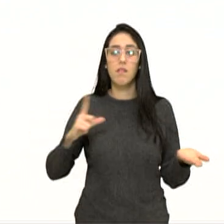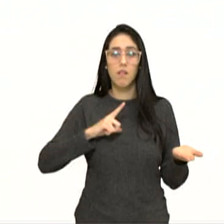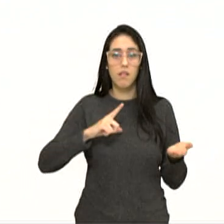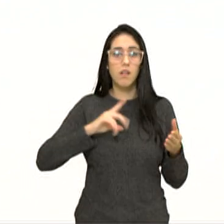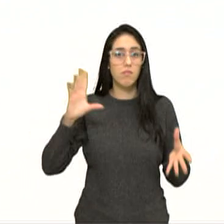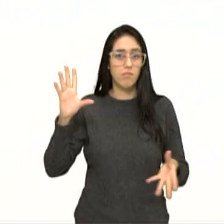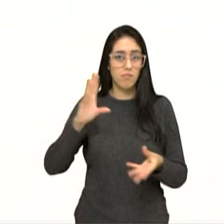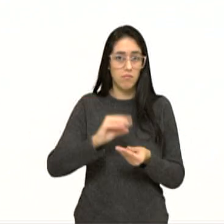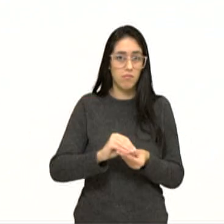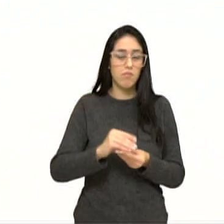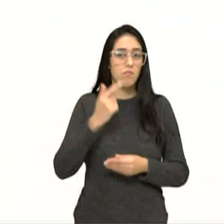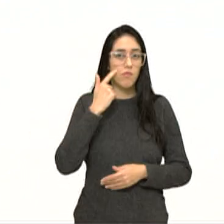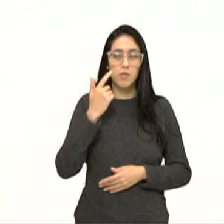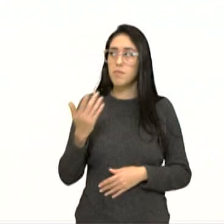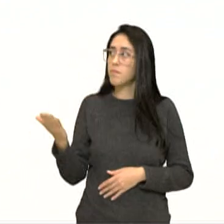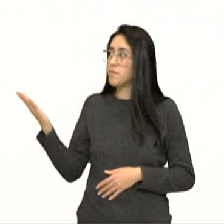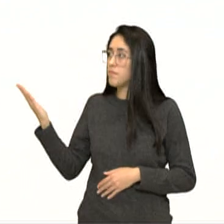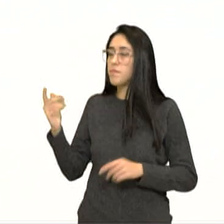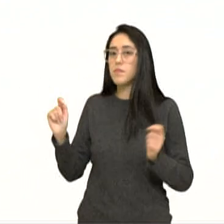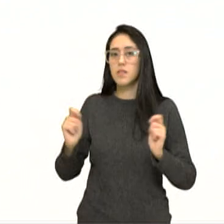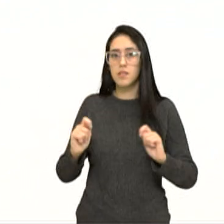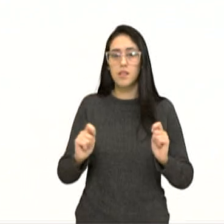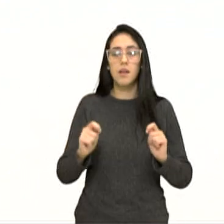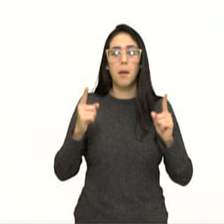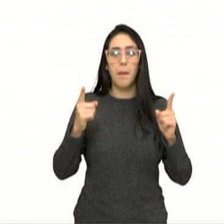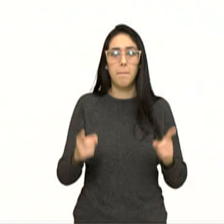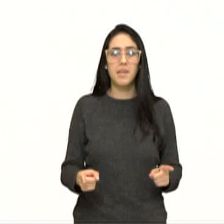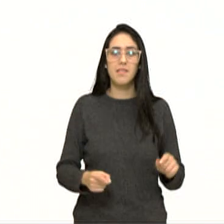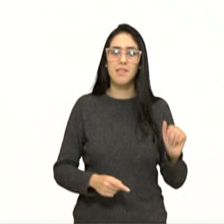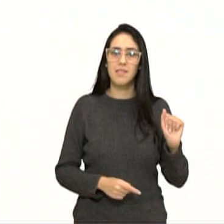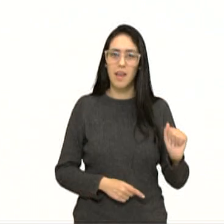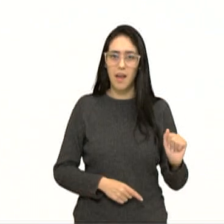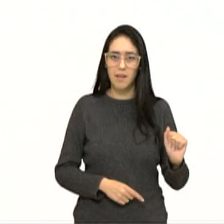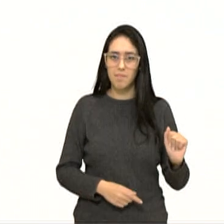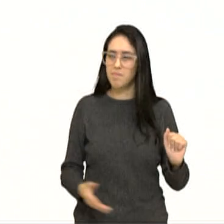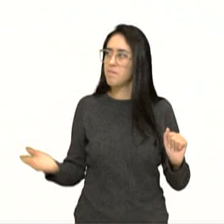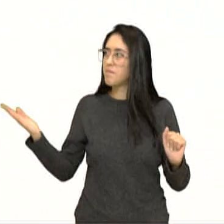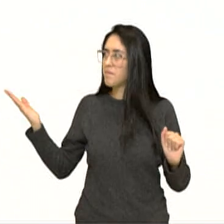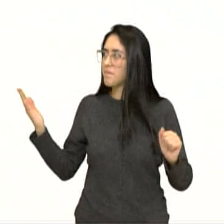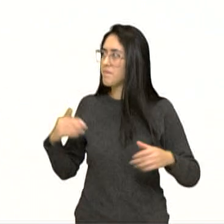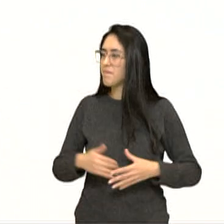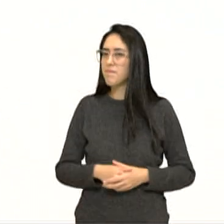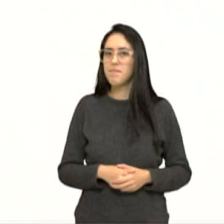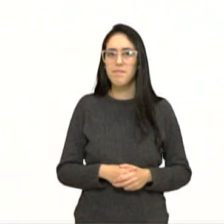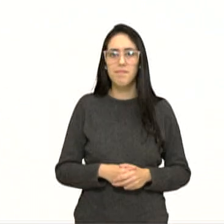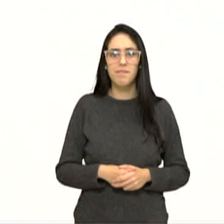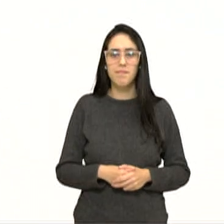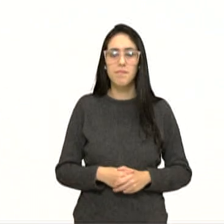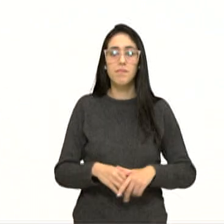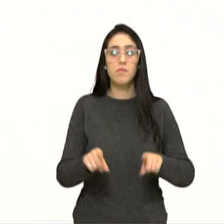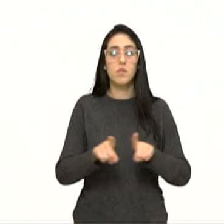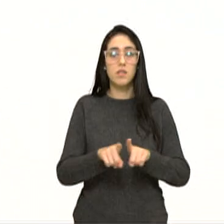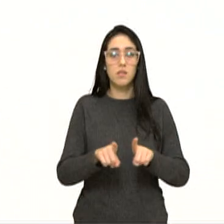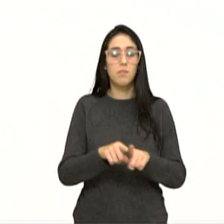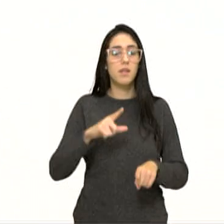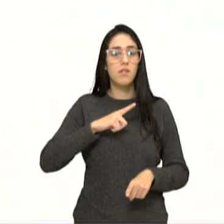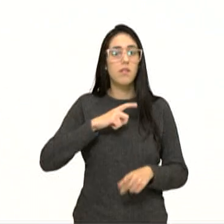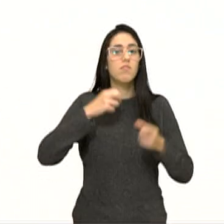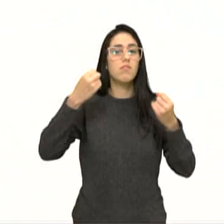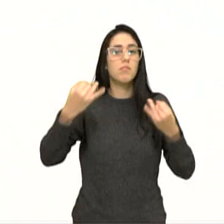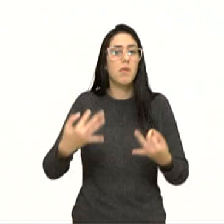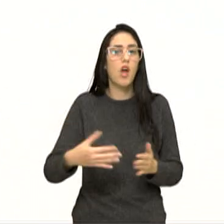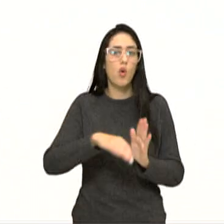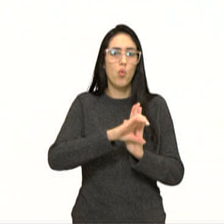abreviada, nós podemos escrever a matriz A nessa forma aqui, certo? E aqui nós temos a